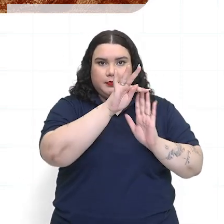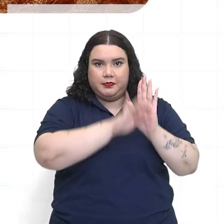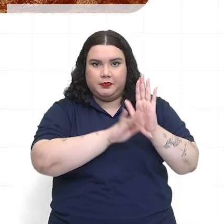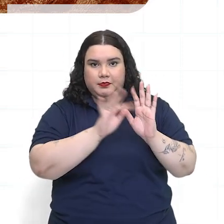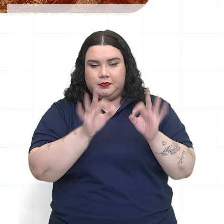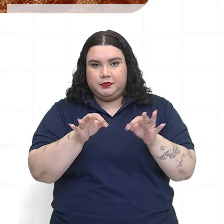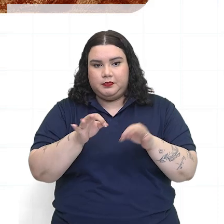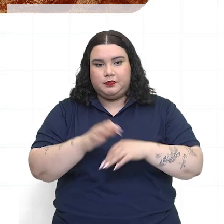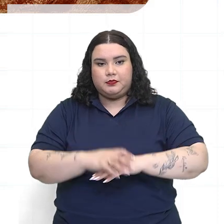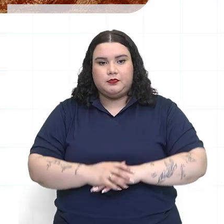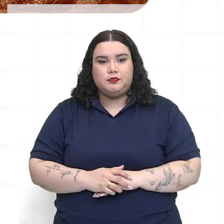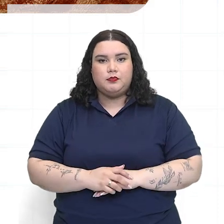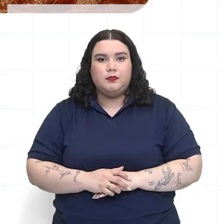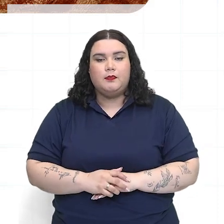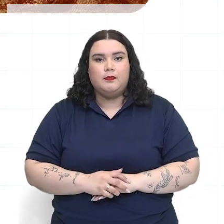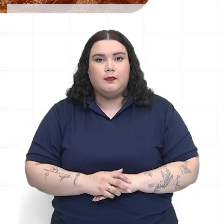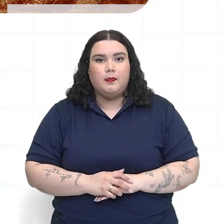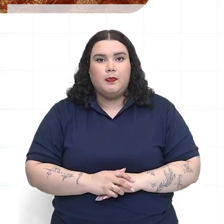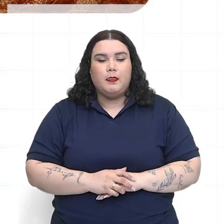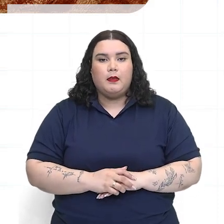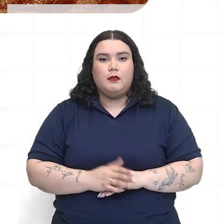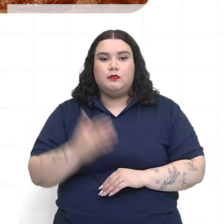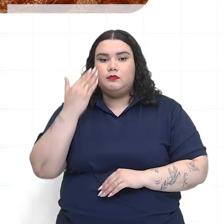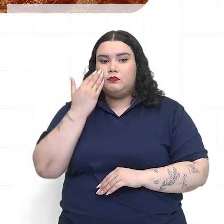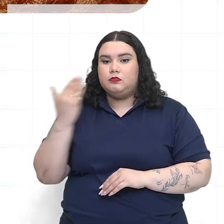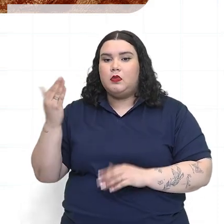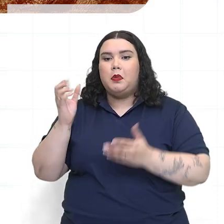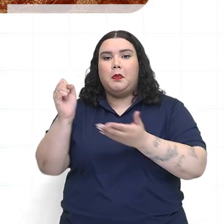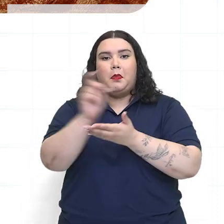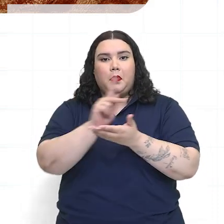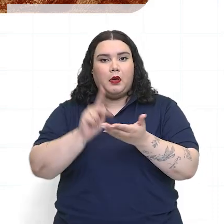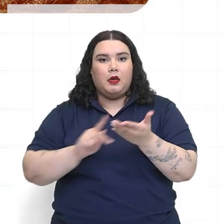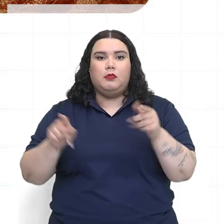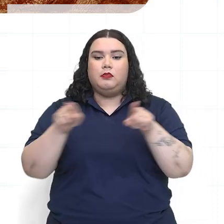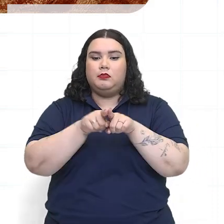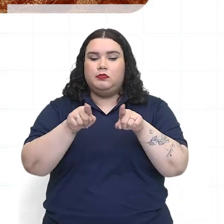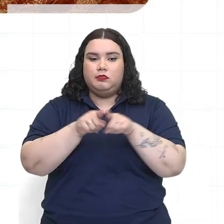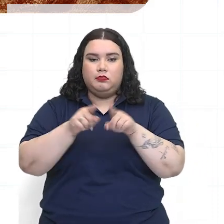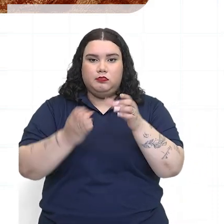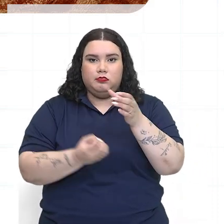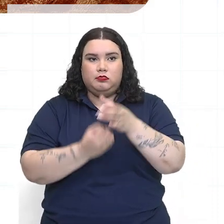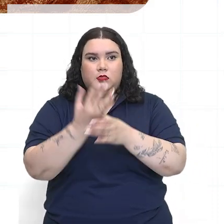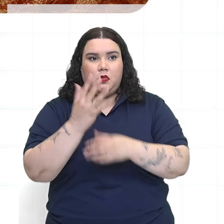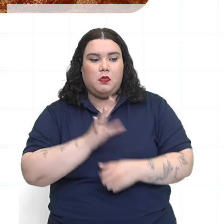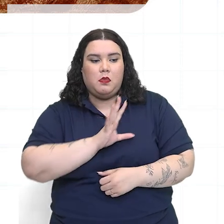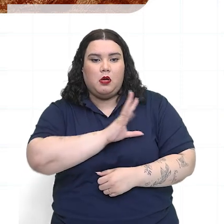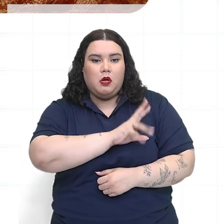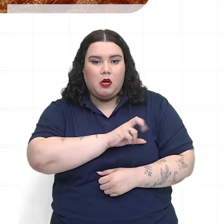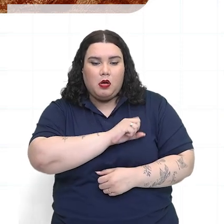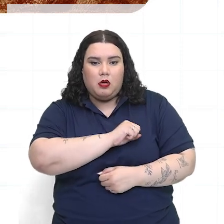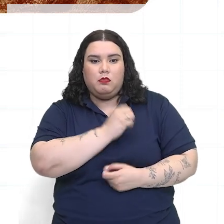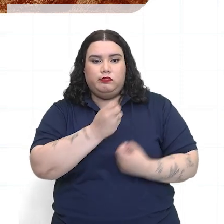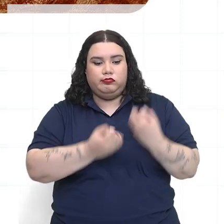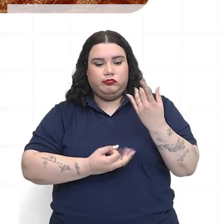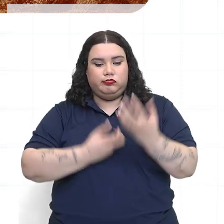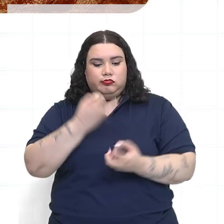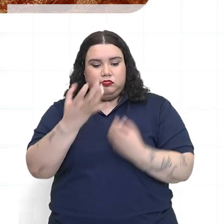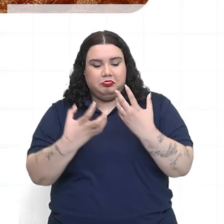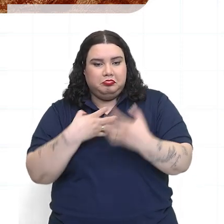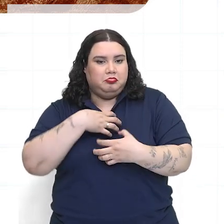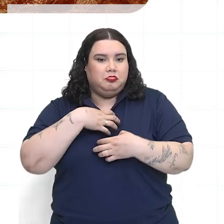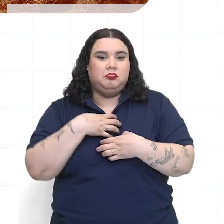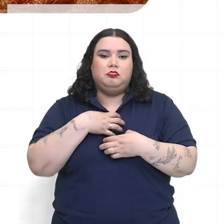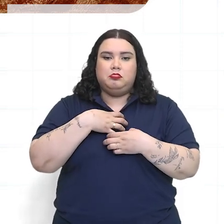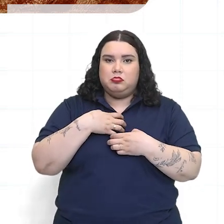música. E aí o poeta também, né, é fogo que arde sem se ver, é ferida que dói e